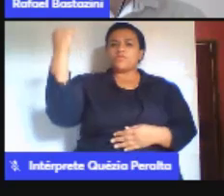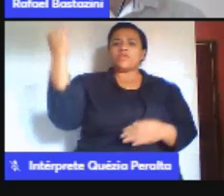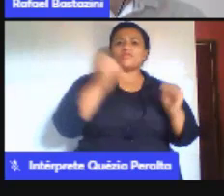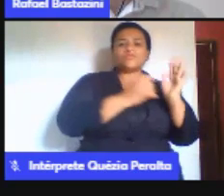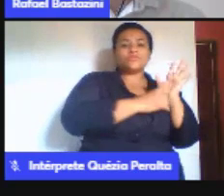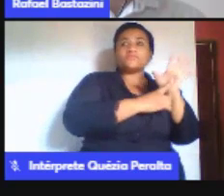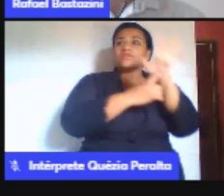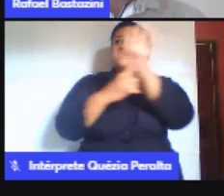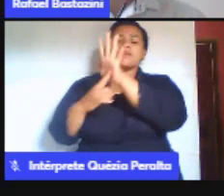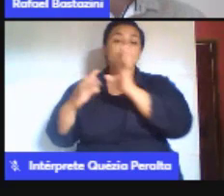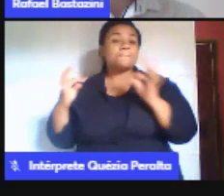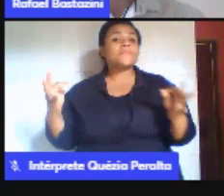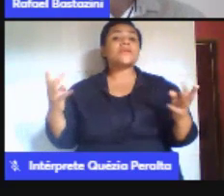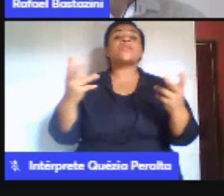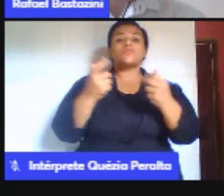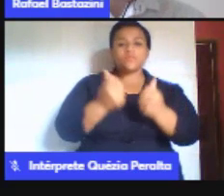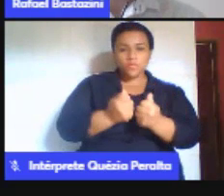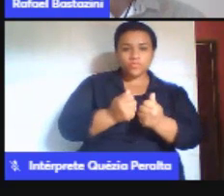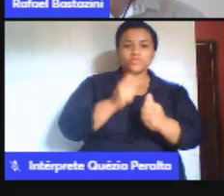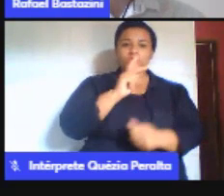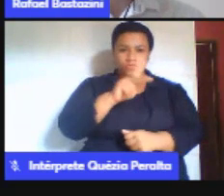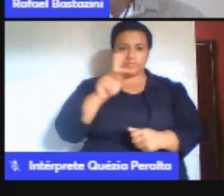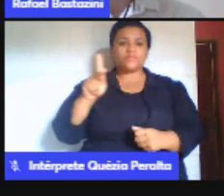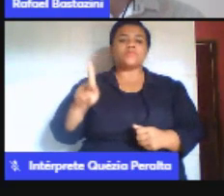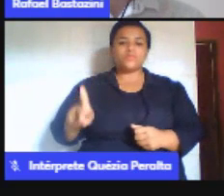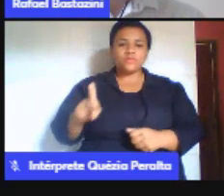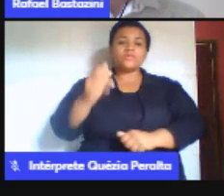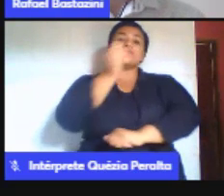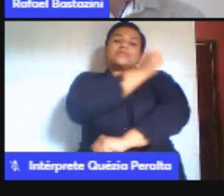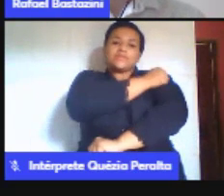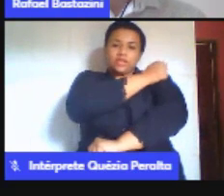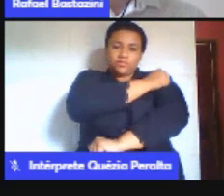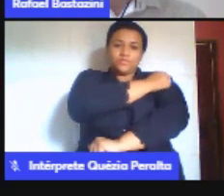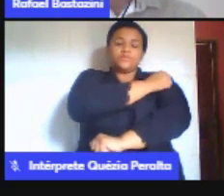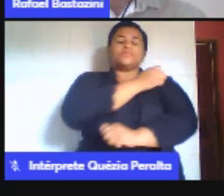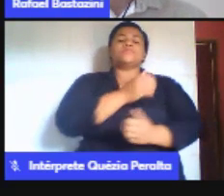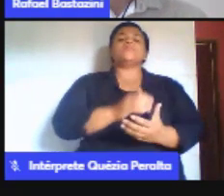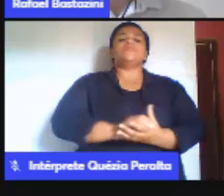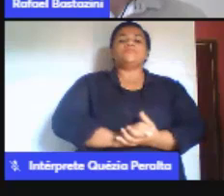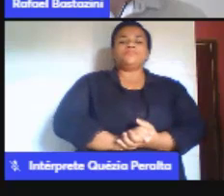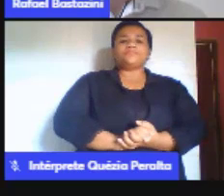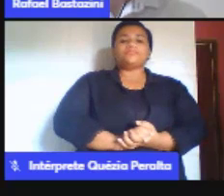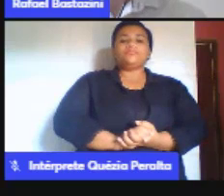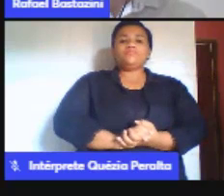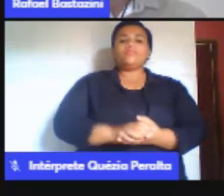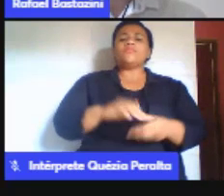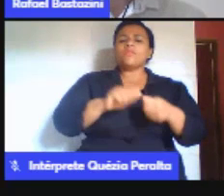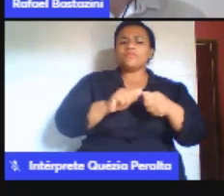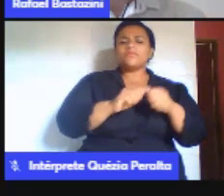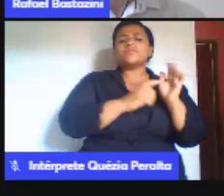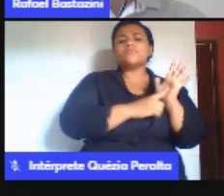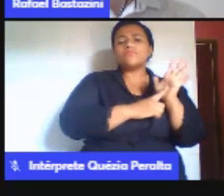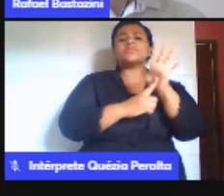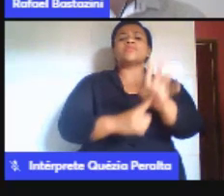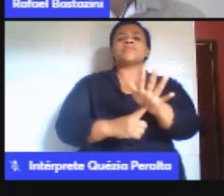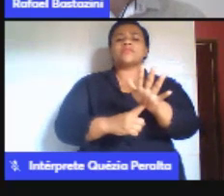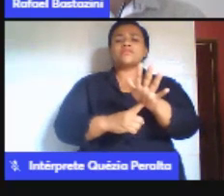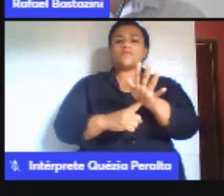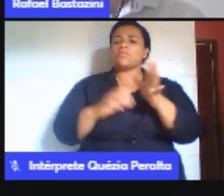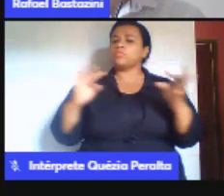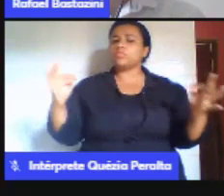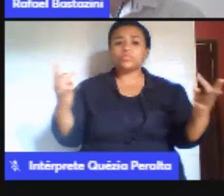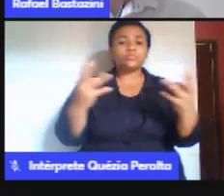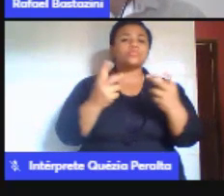para os nossos professores, para os nossos alunos. Então, eu vou fazer uma apresentação geral desse